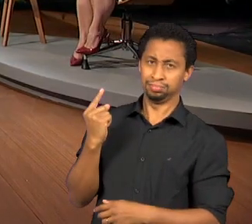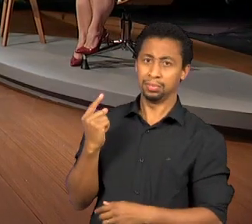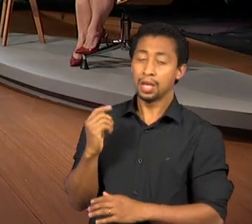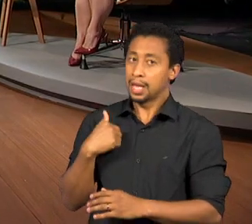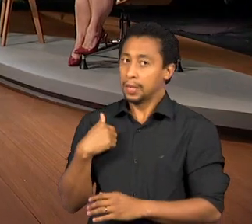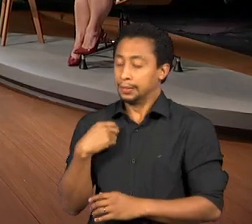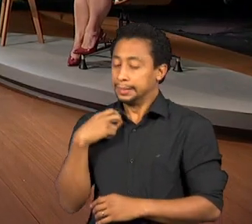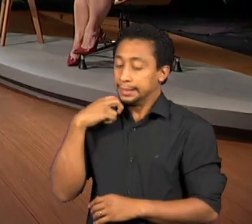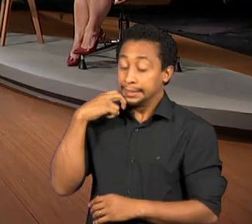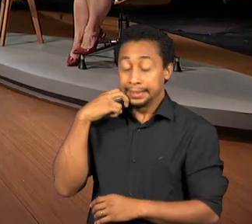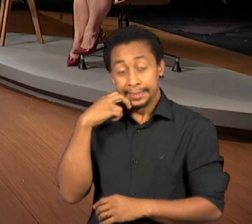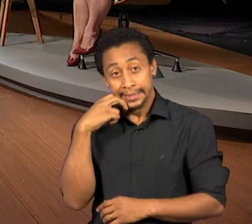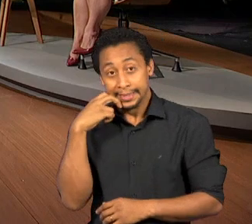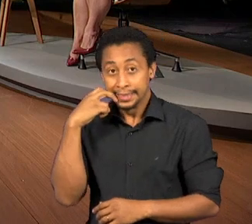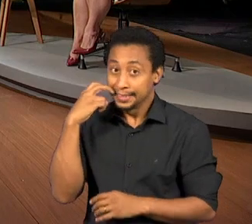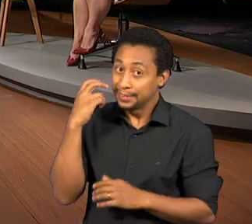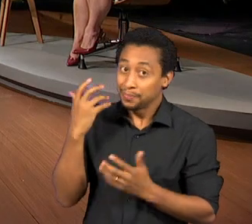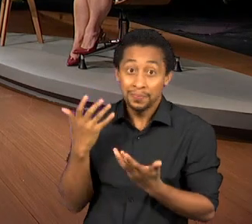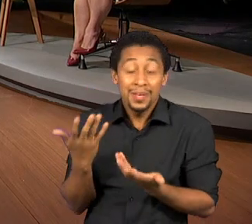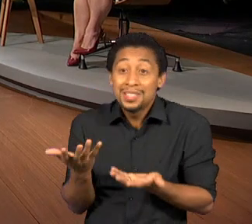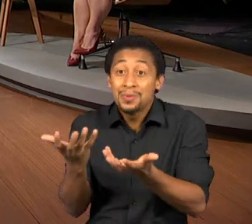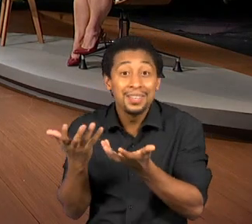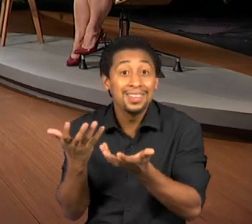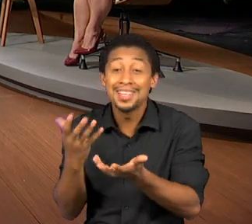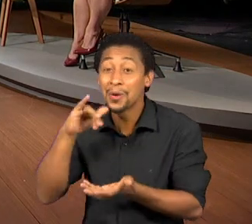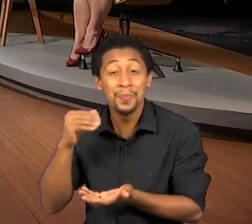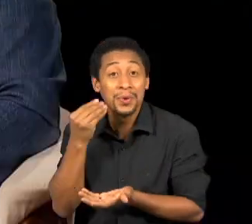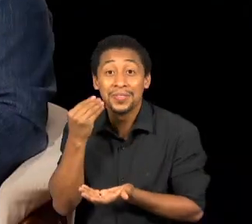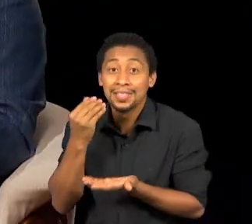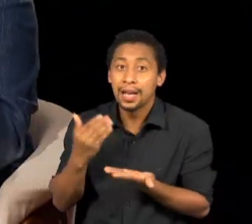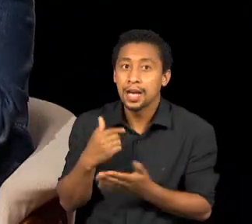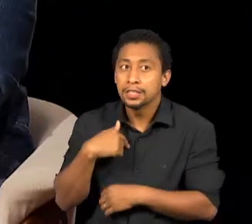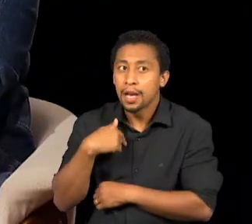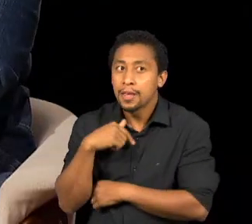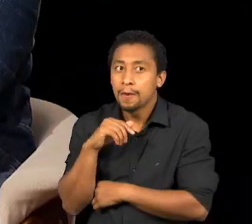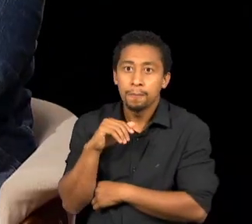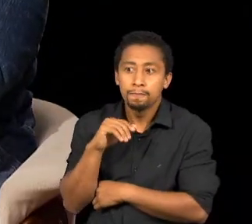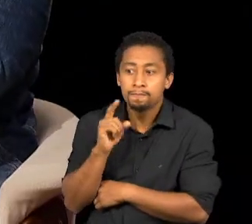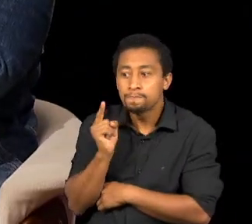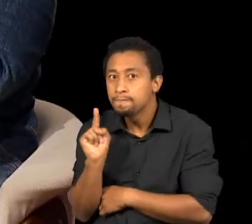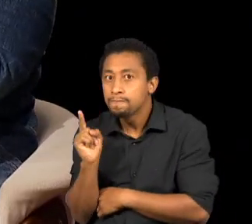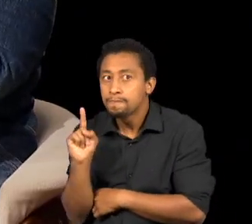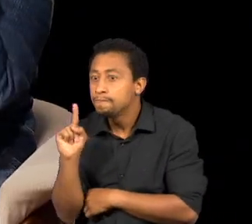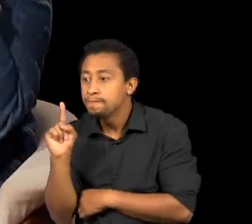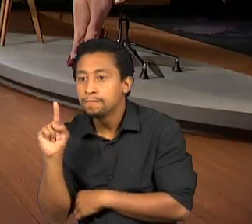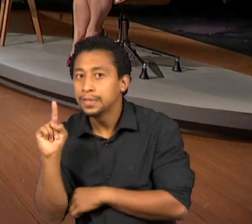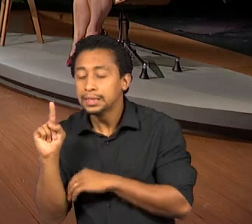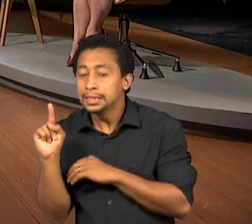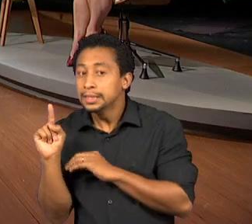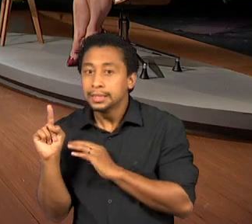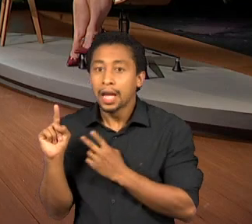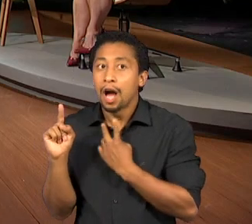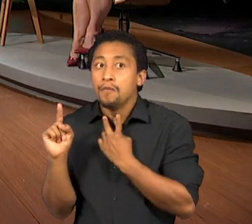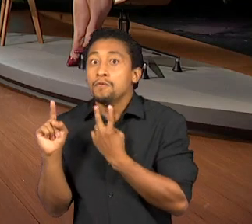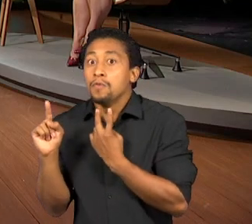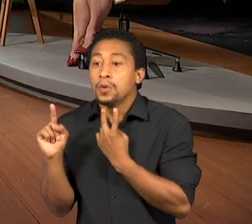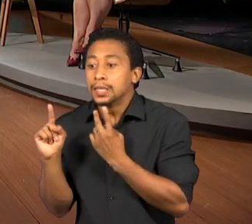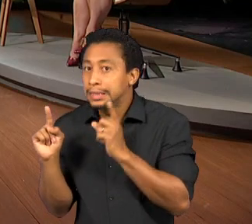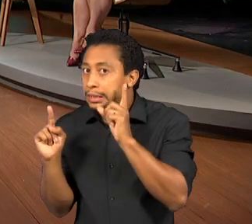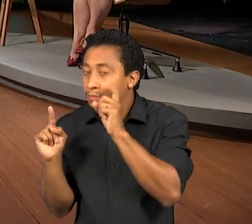tímida, mas eu não queria perder aquela oportunidade, aí eu cheguei bem baixinho, assim, sabe quando a voz não sai, fica... Eu falei assim...